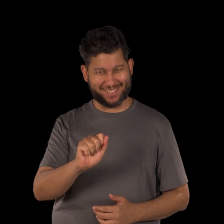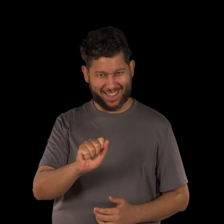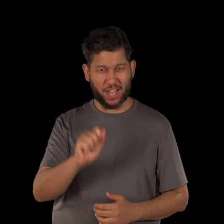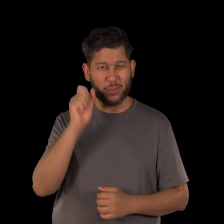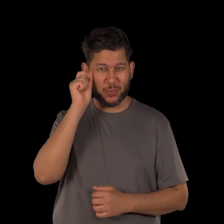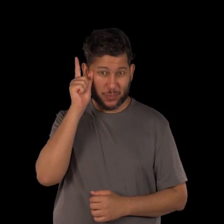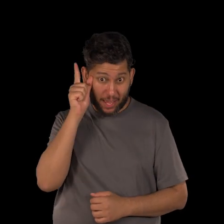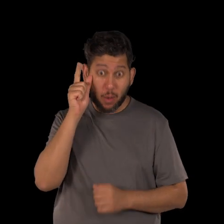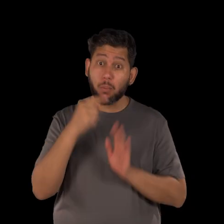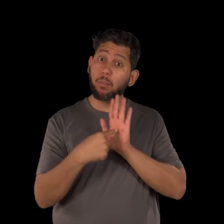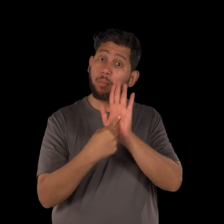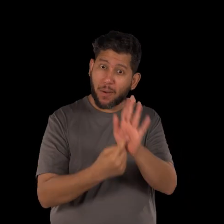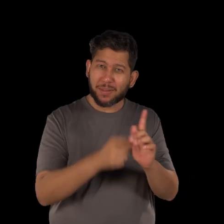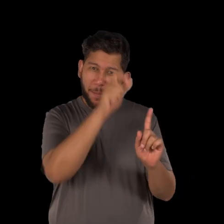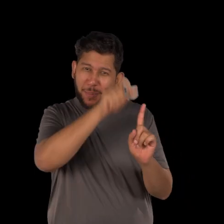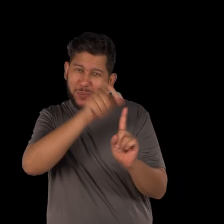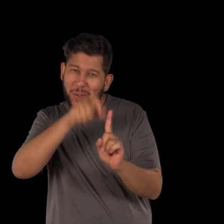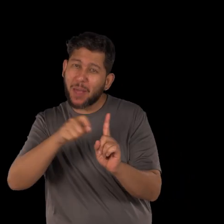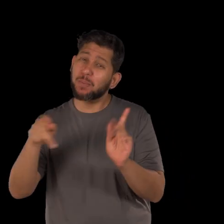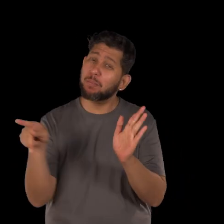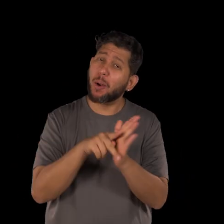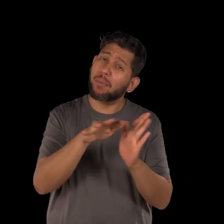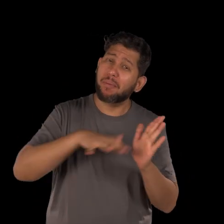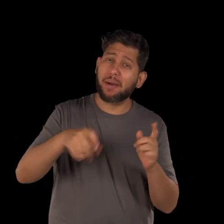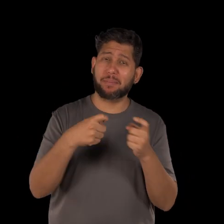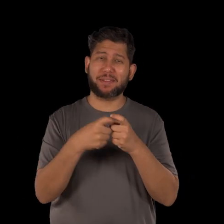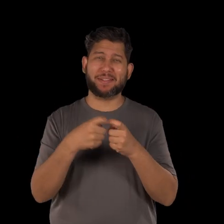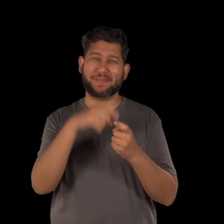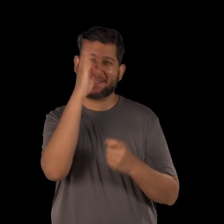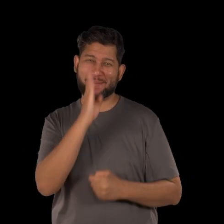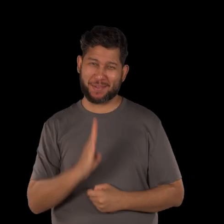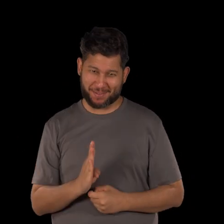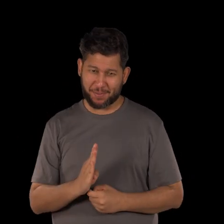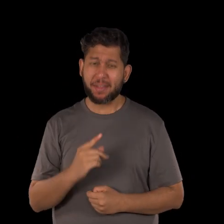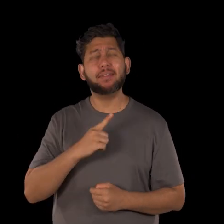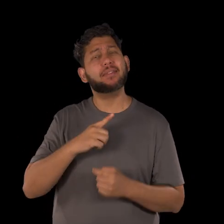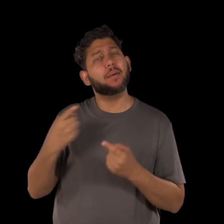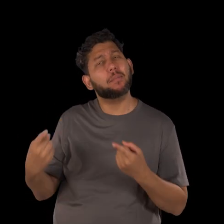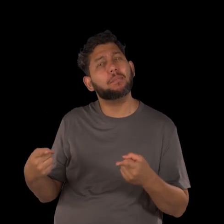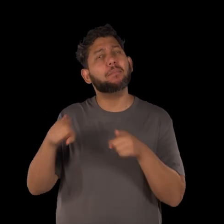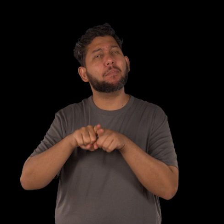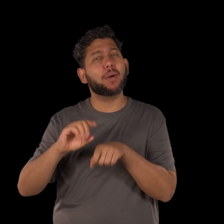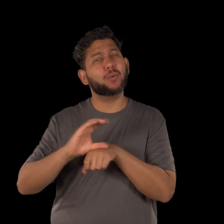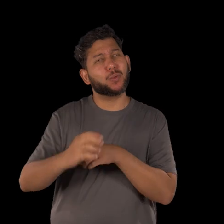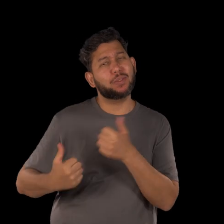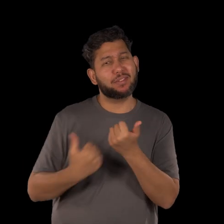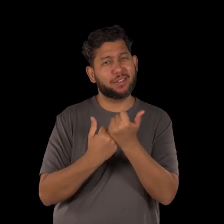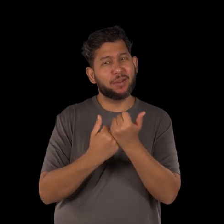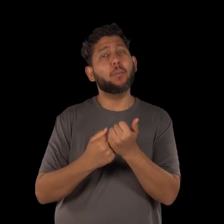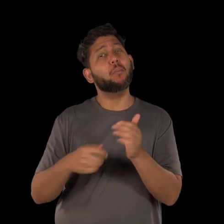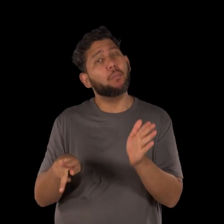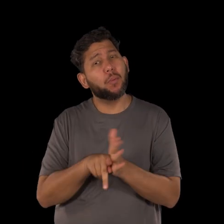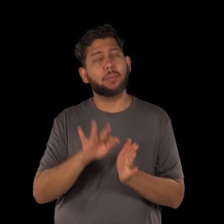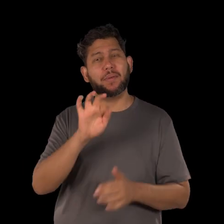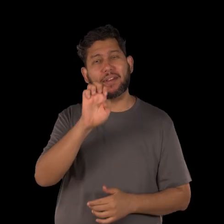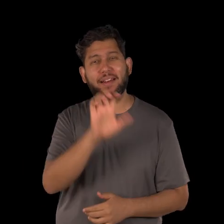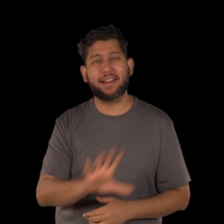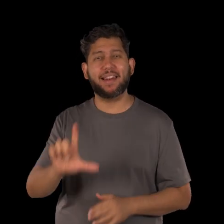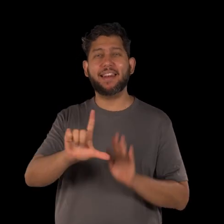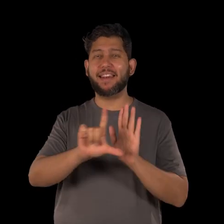da Medicina no Brasil, que contou com o patrocínio da Cirúrgica Fernandes por meio da Lei Federal de Incentivo à